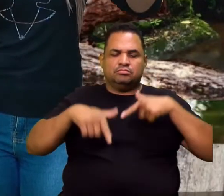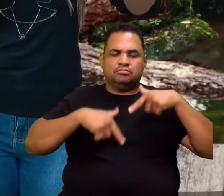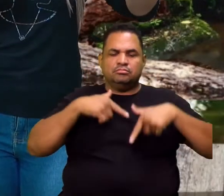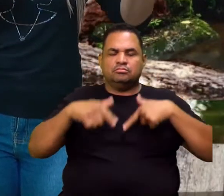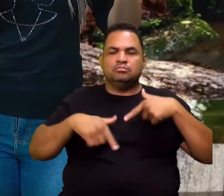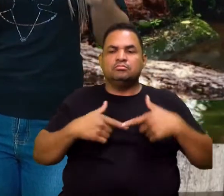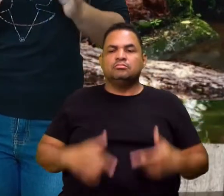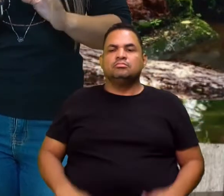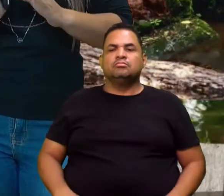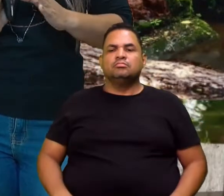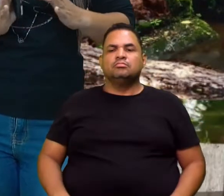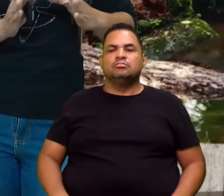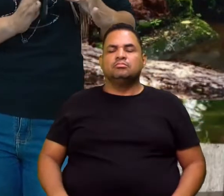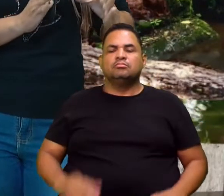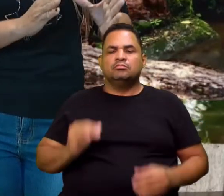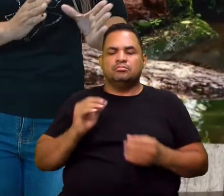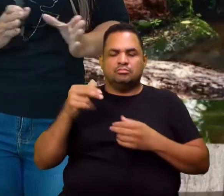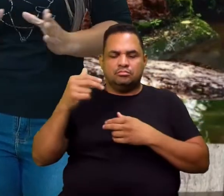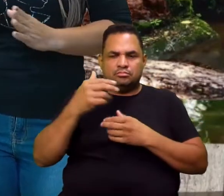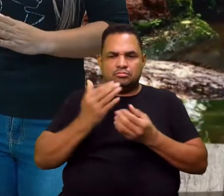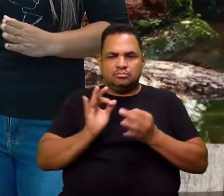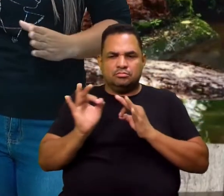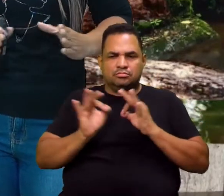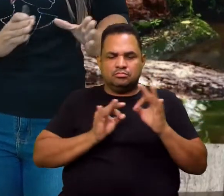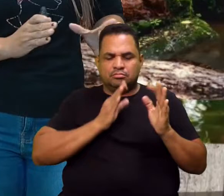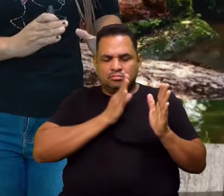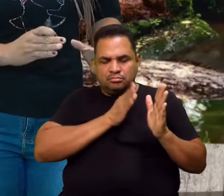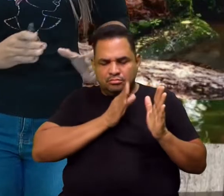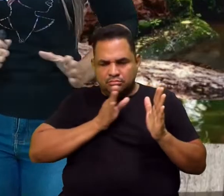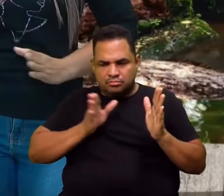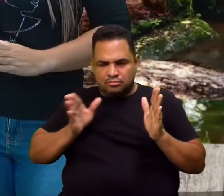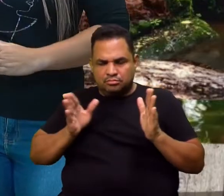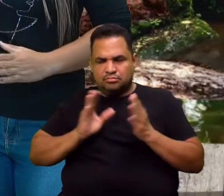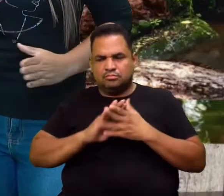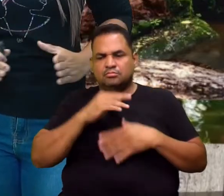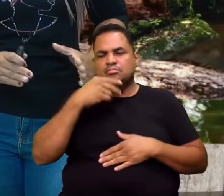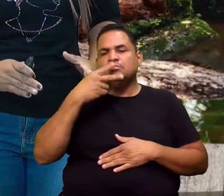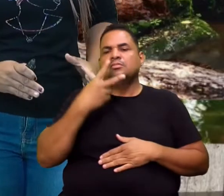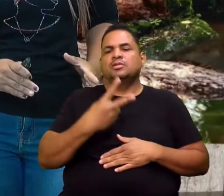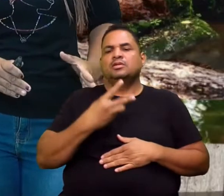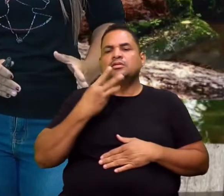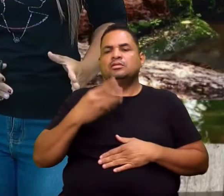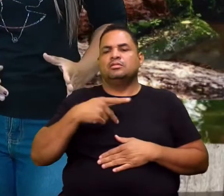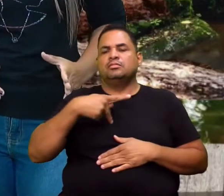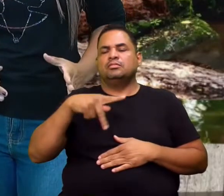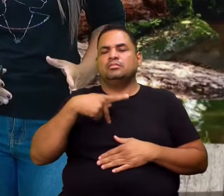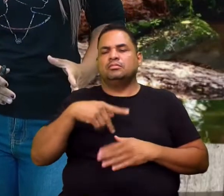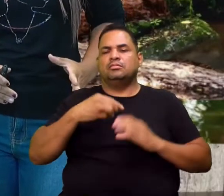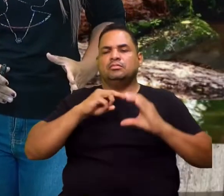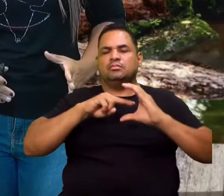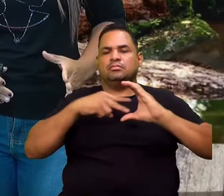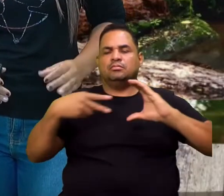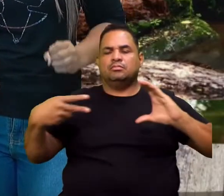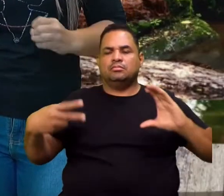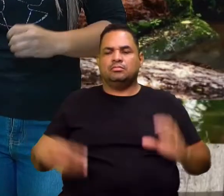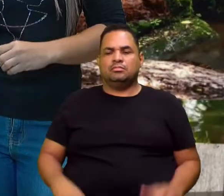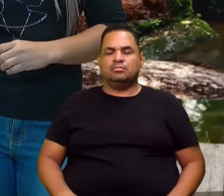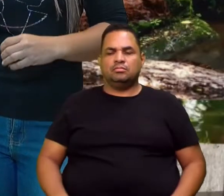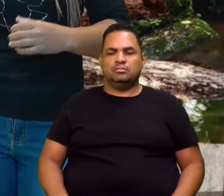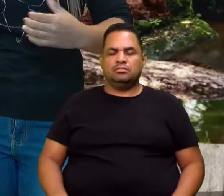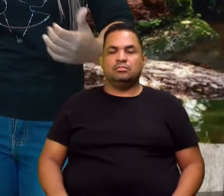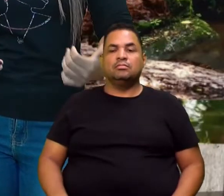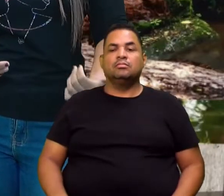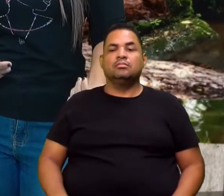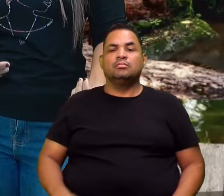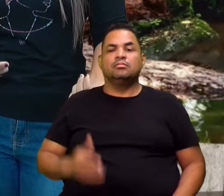né? Recorta e vai colocando os parezinhos, 23 pares de cromossomos, tá bom? E aí